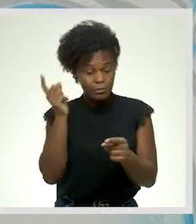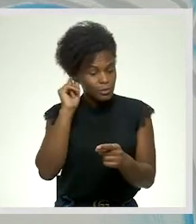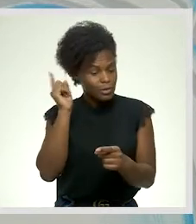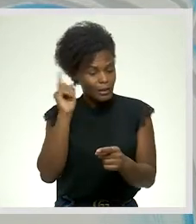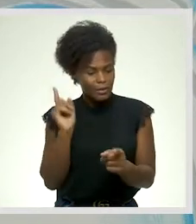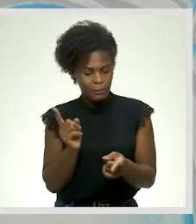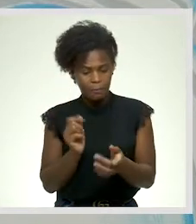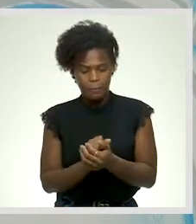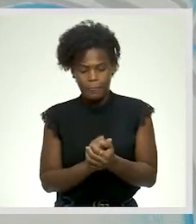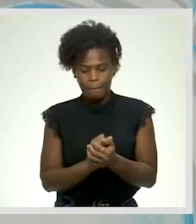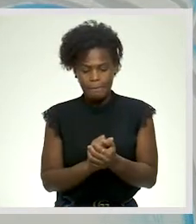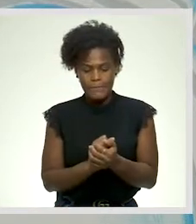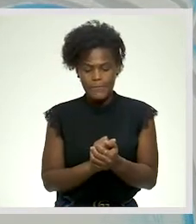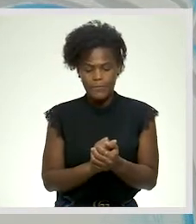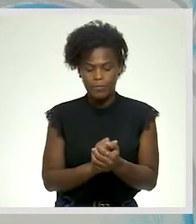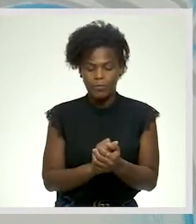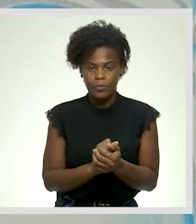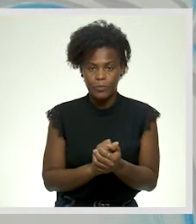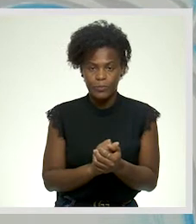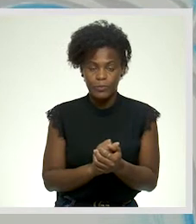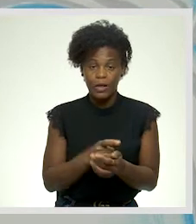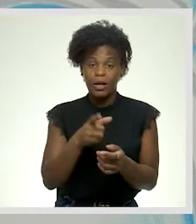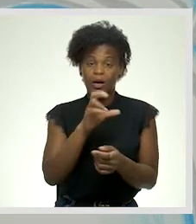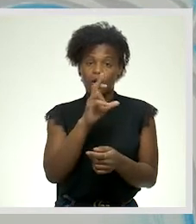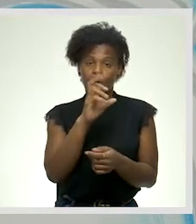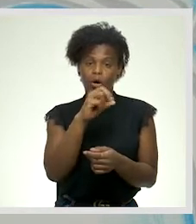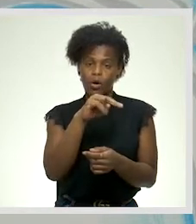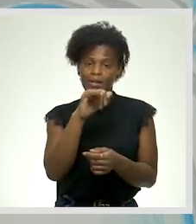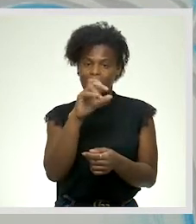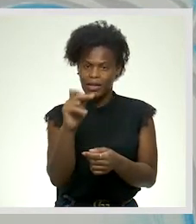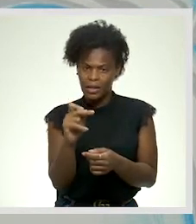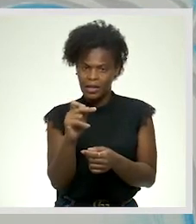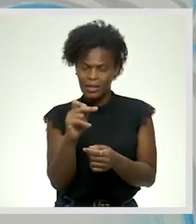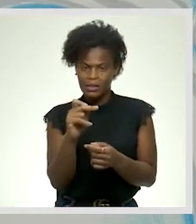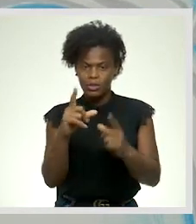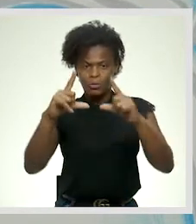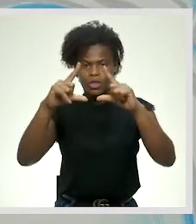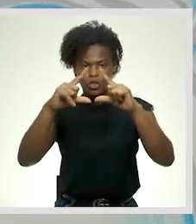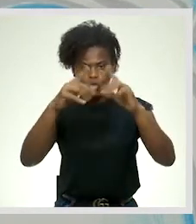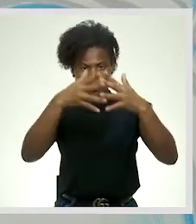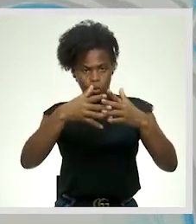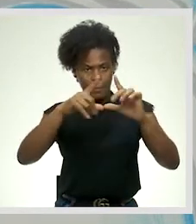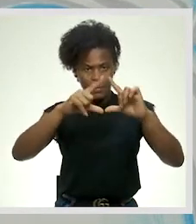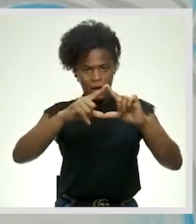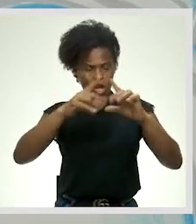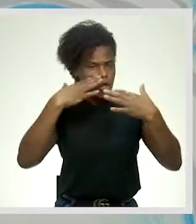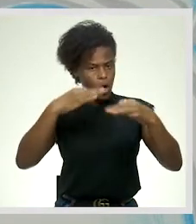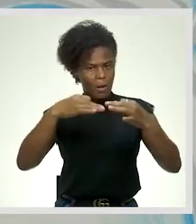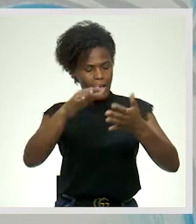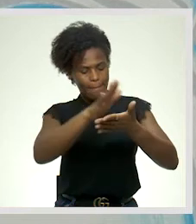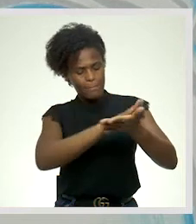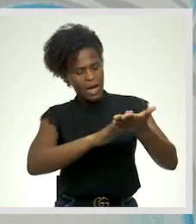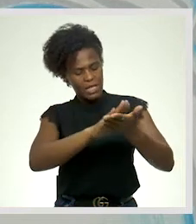Enquanto que a crónica tem uma estrutura, assim, de uma pirâmide normal, ou seja, a base da